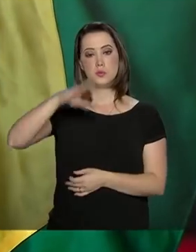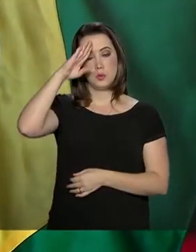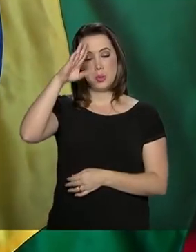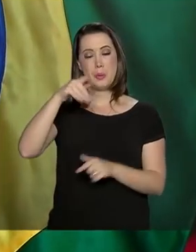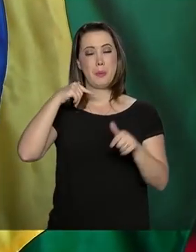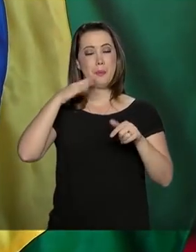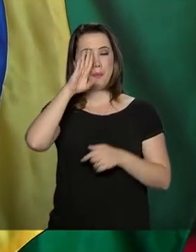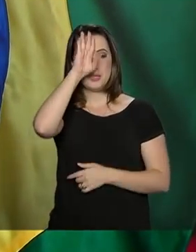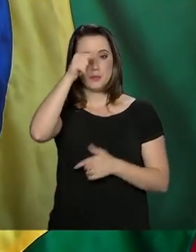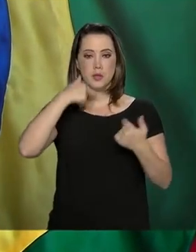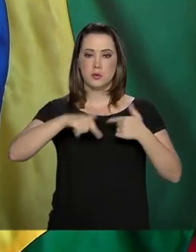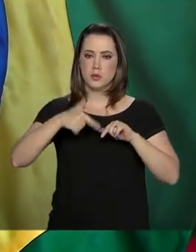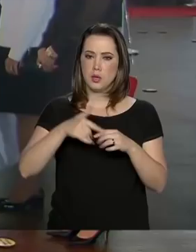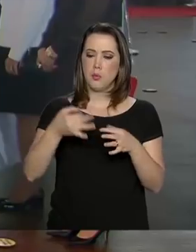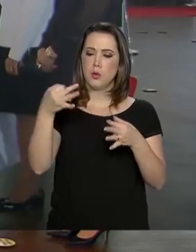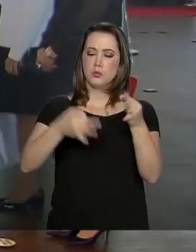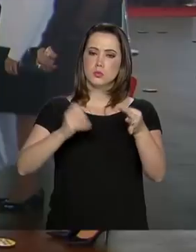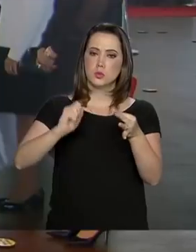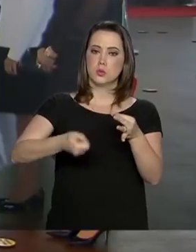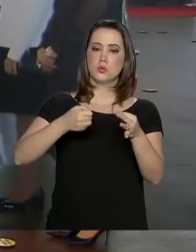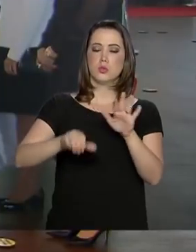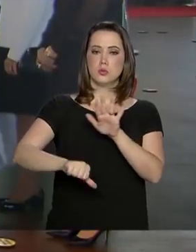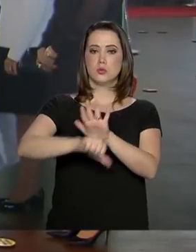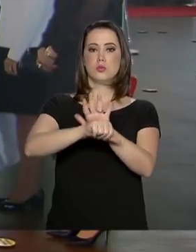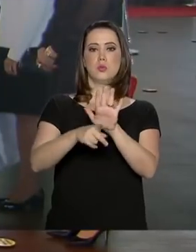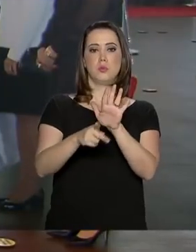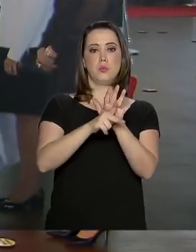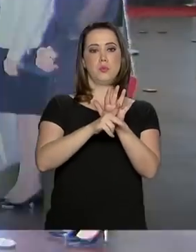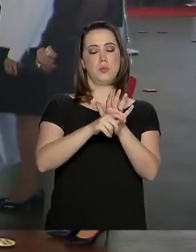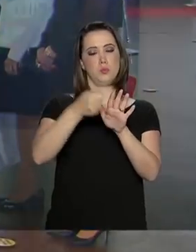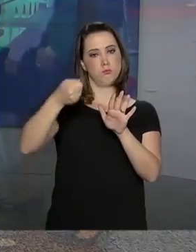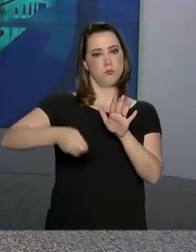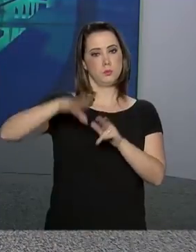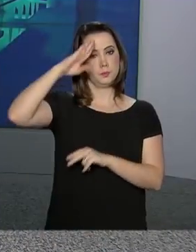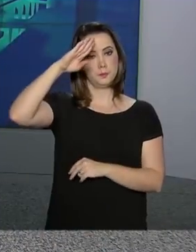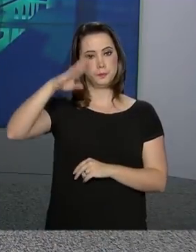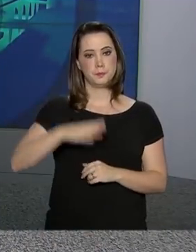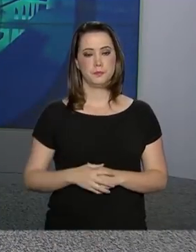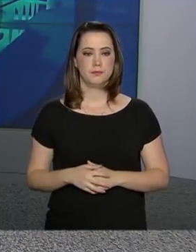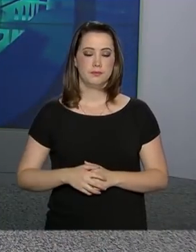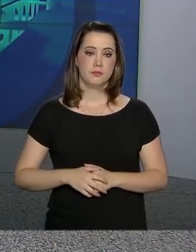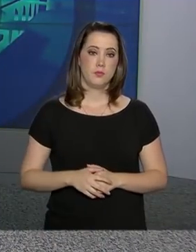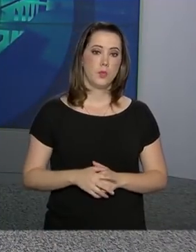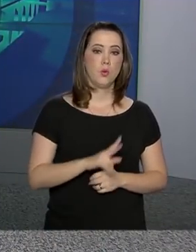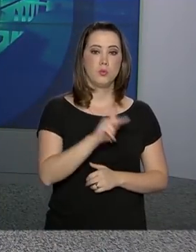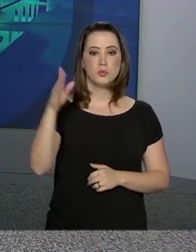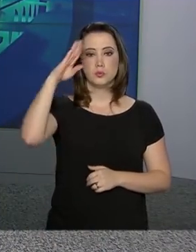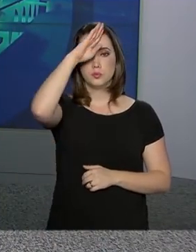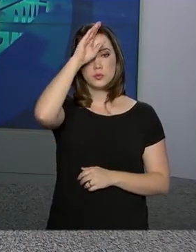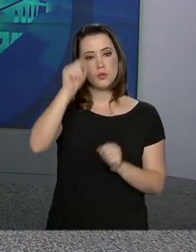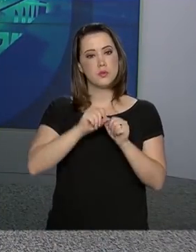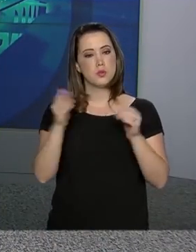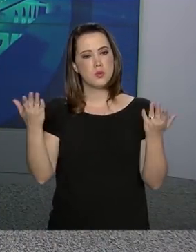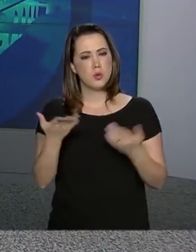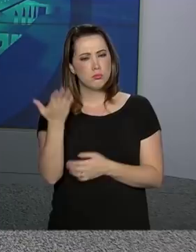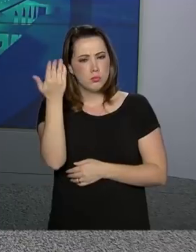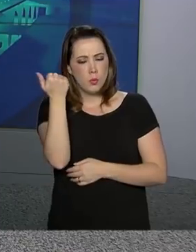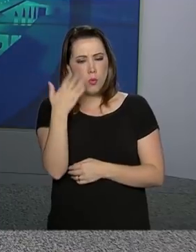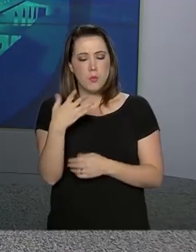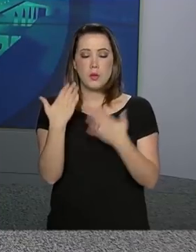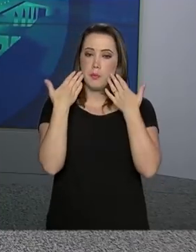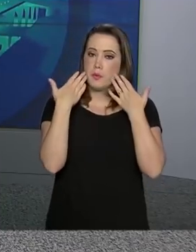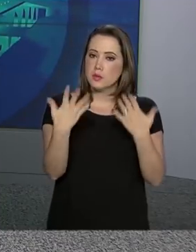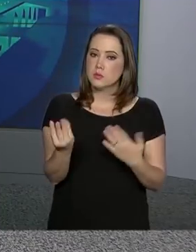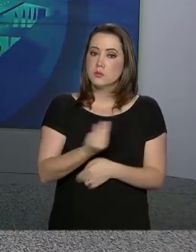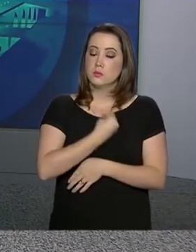principal função julgar os crimes previstos no Código Penal Militar. E o presidente Jair Bolsonaro fez agora há pouco